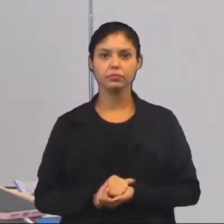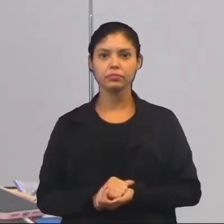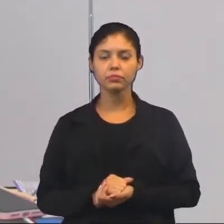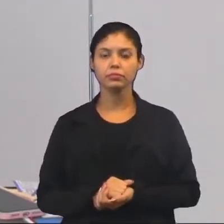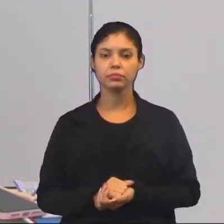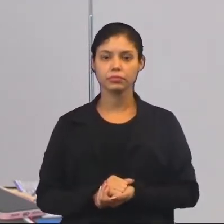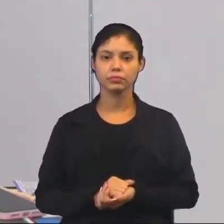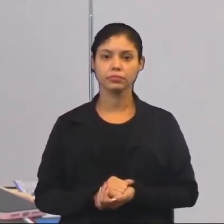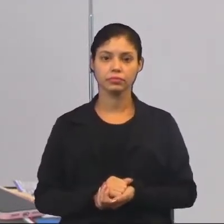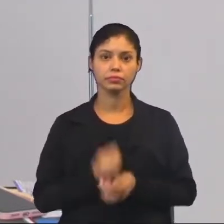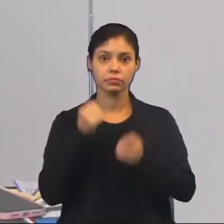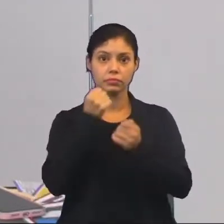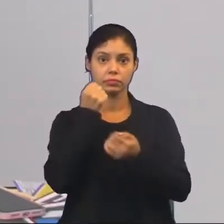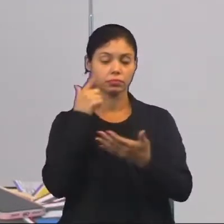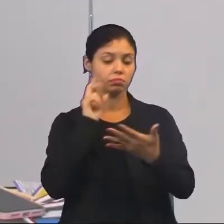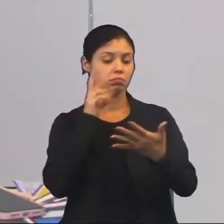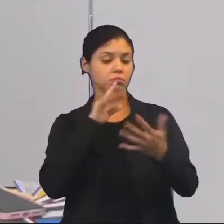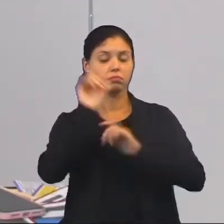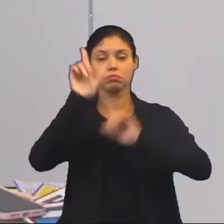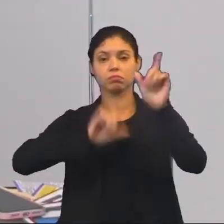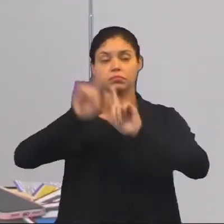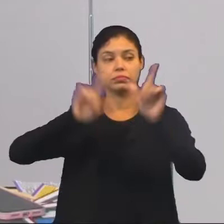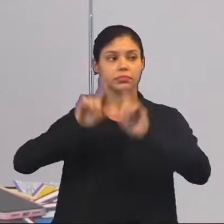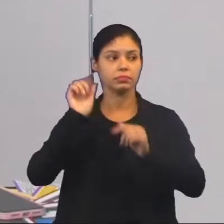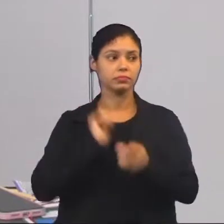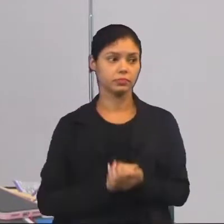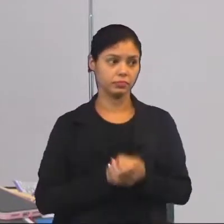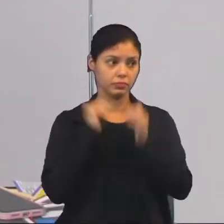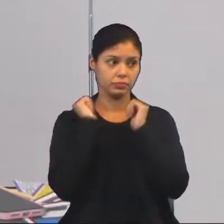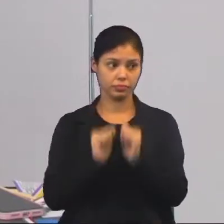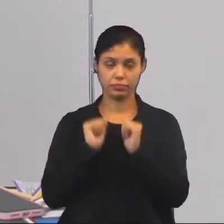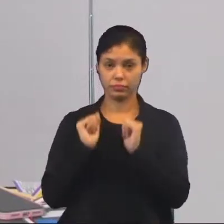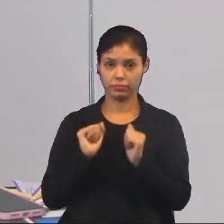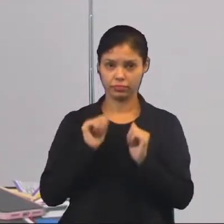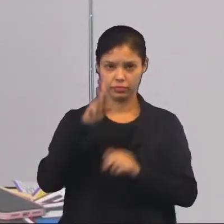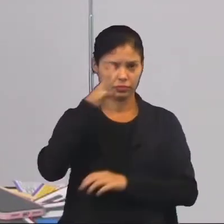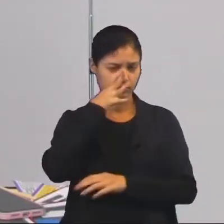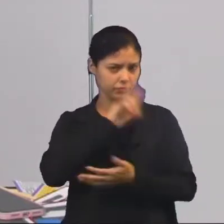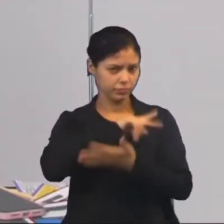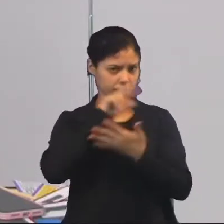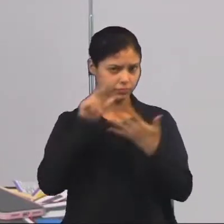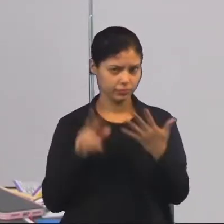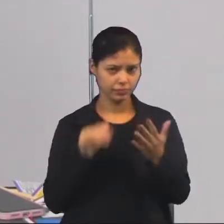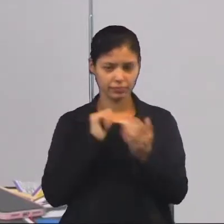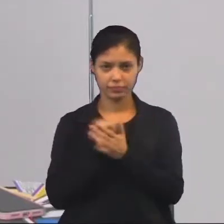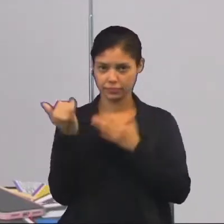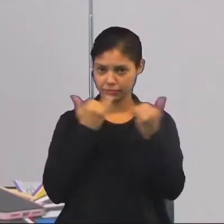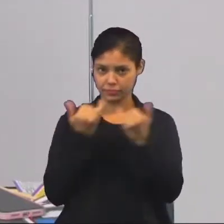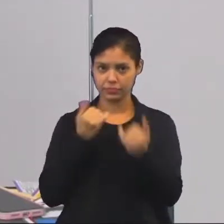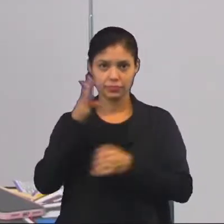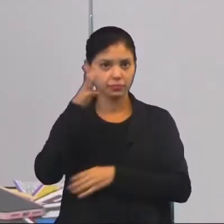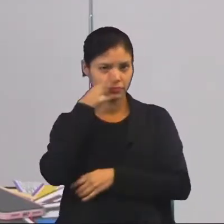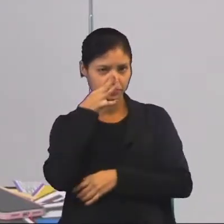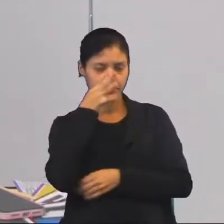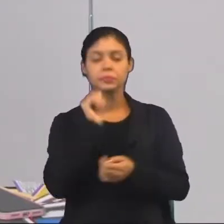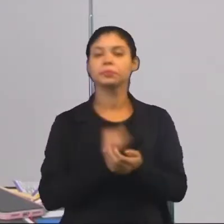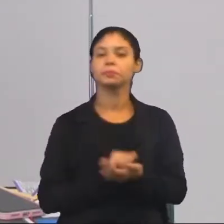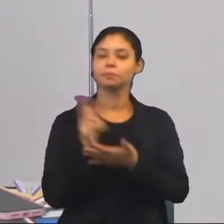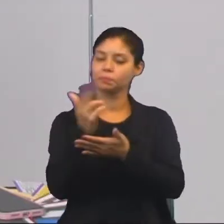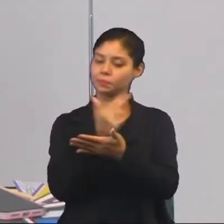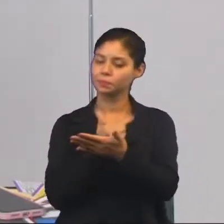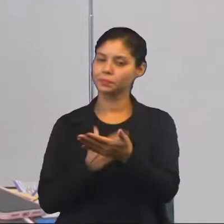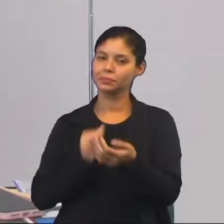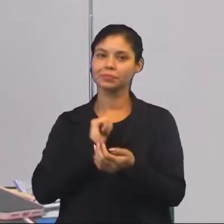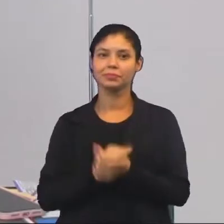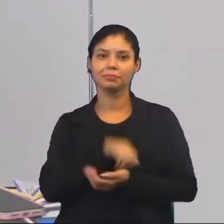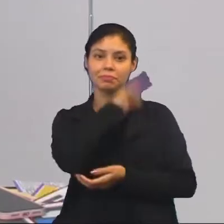Ao ligar o seu aparelho de televisão, você pode assistir vários programas, não é mesmo? Você pode assistir o seu desenho